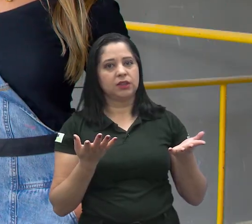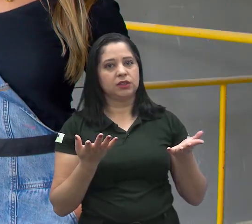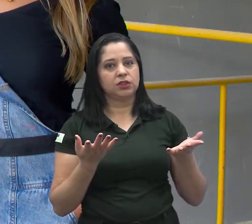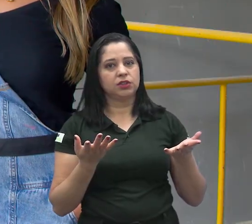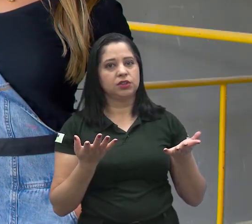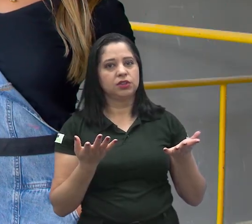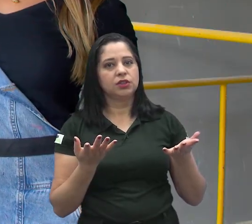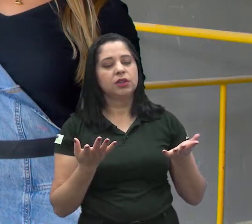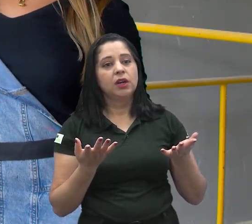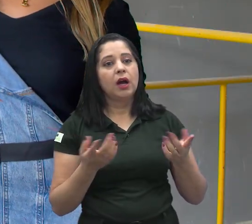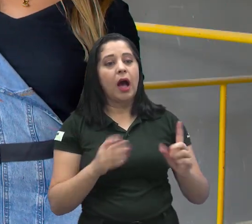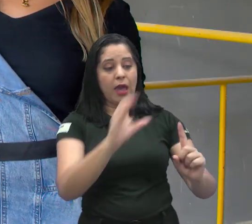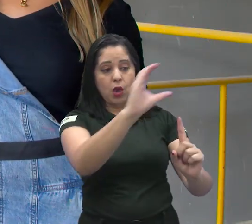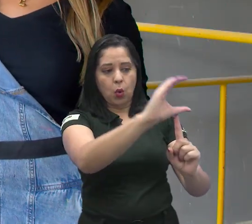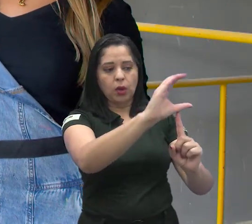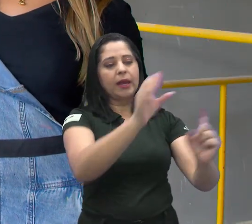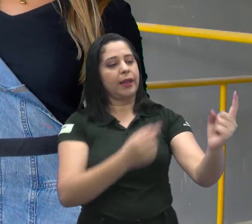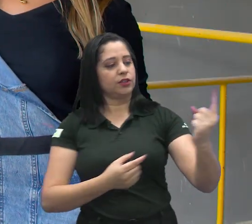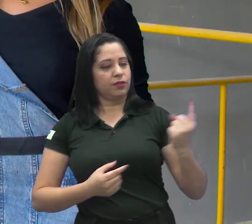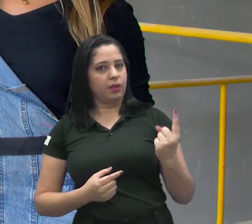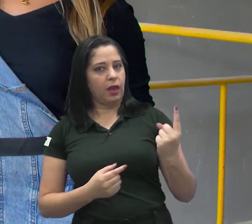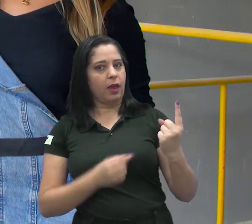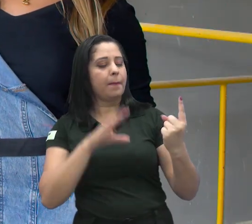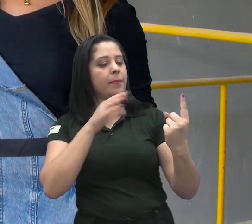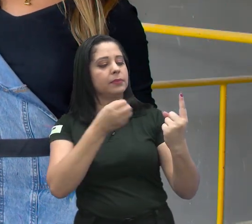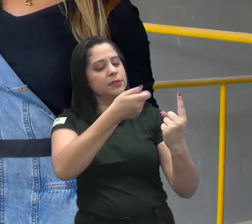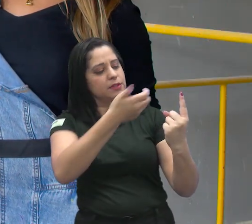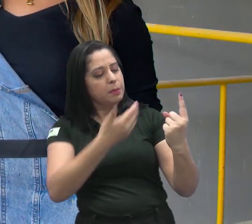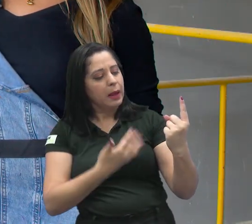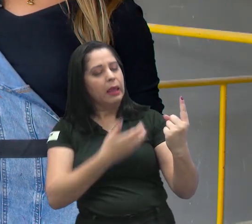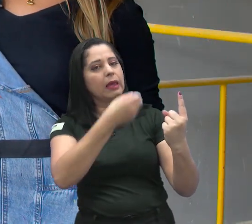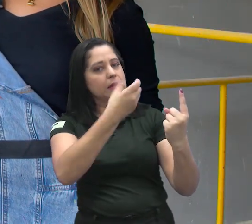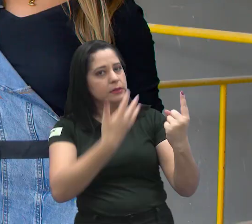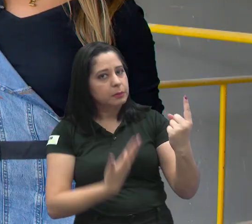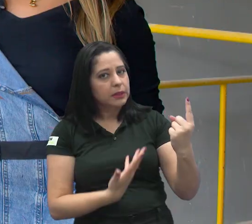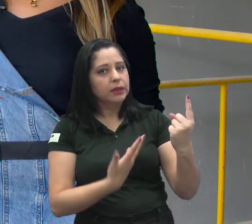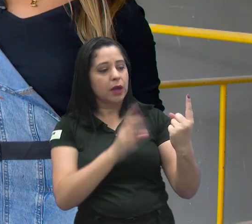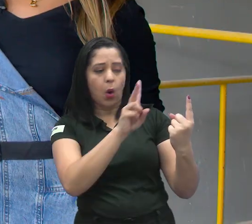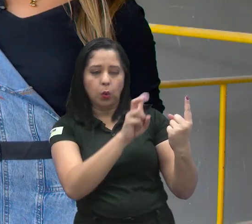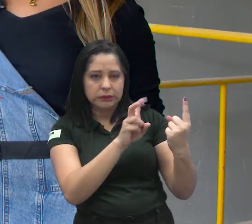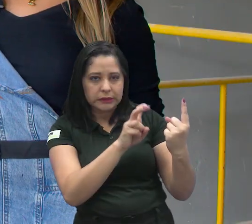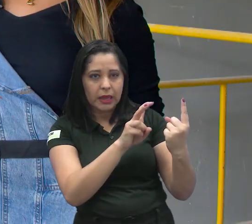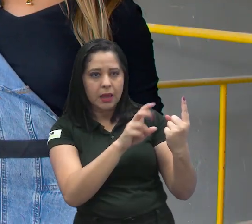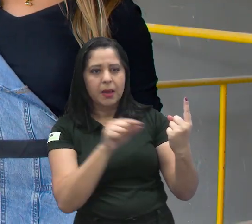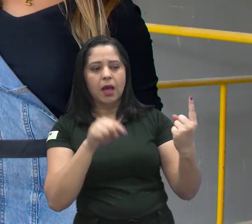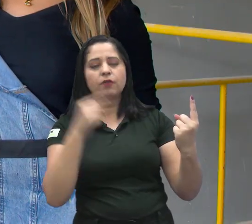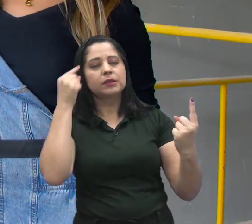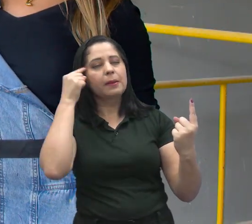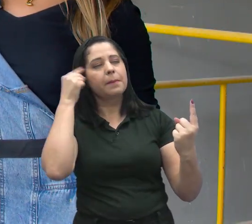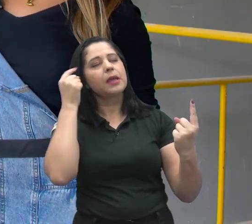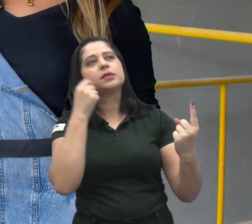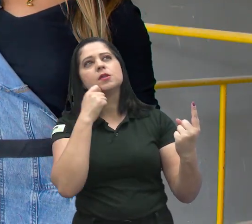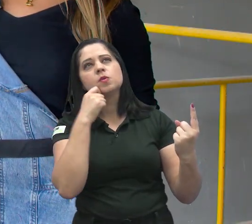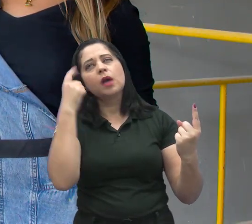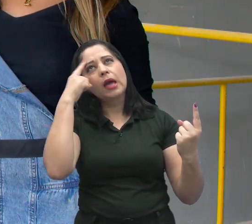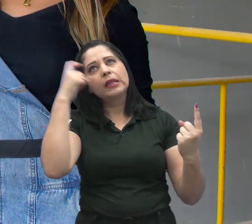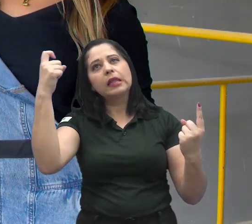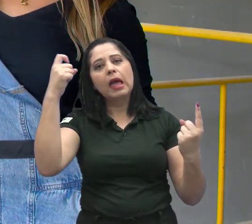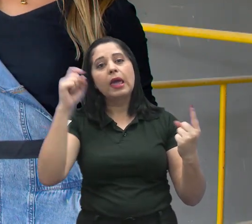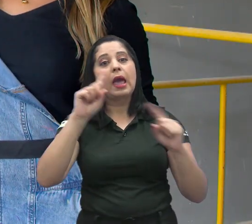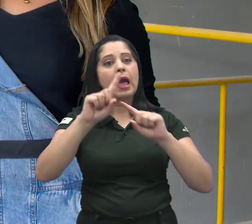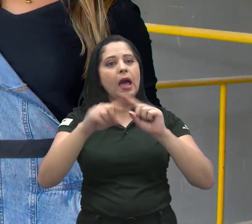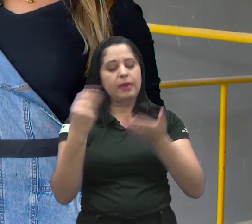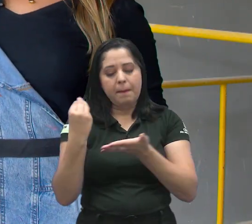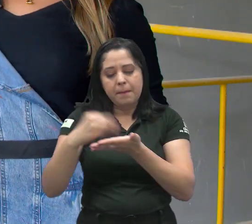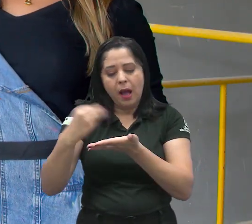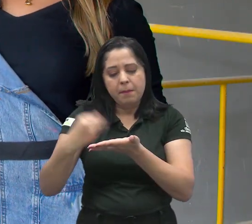o cliente chega até você, conversa do que ele quer e aí você mais ou menos vai montando a ideia primeiro no tablet para depois